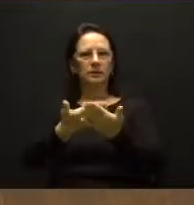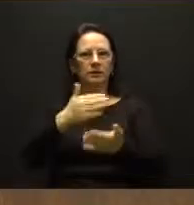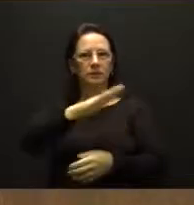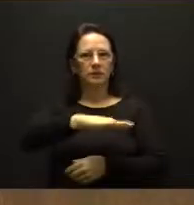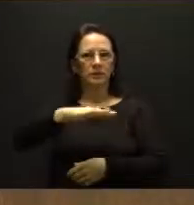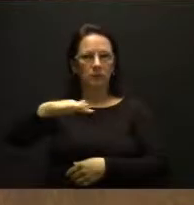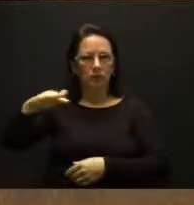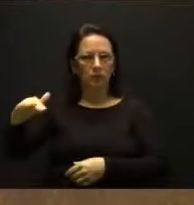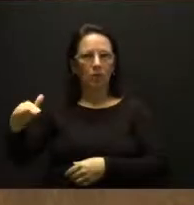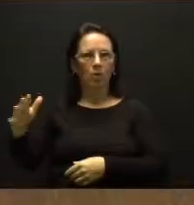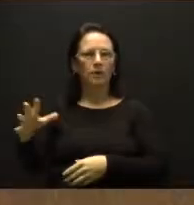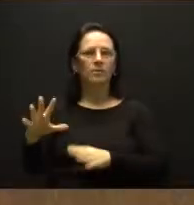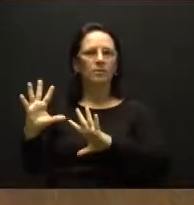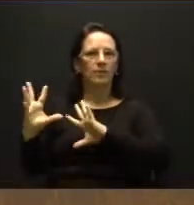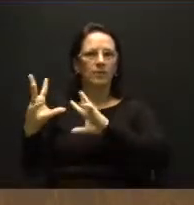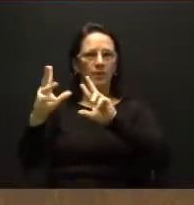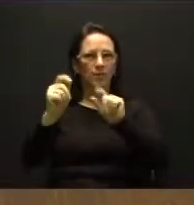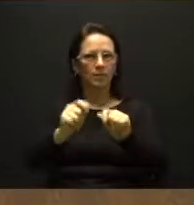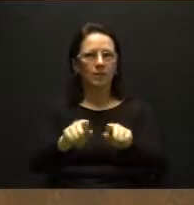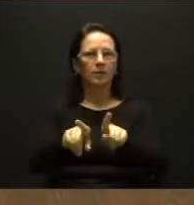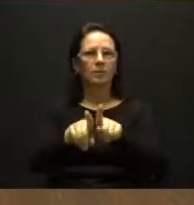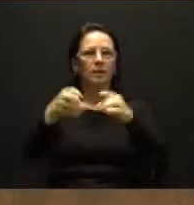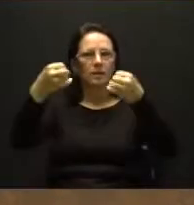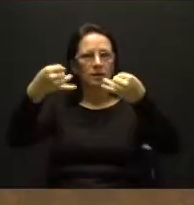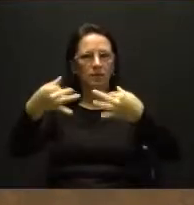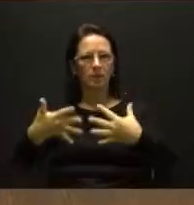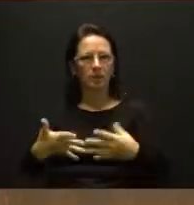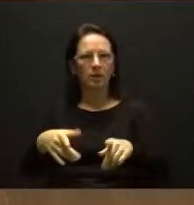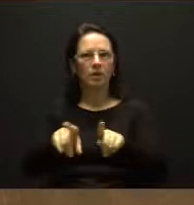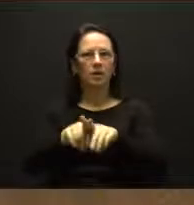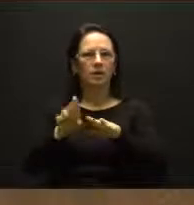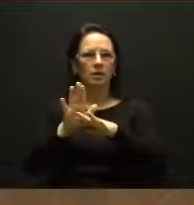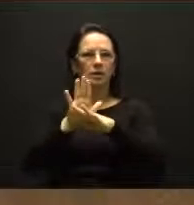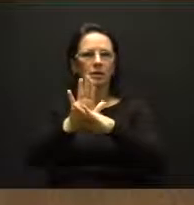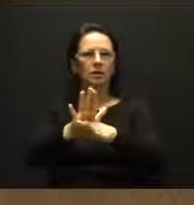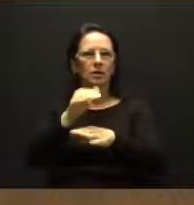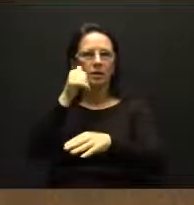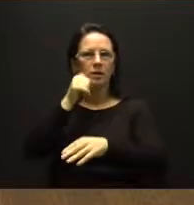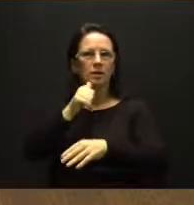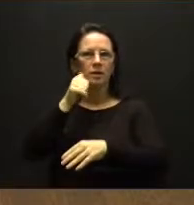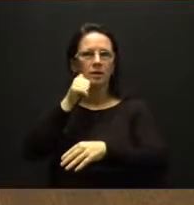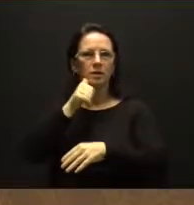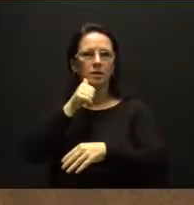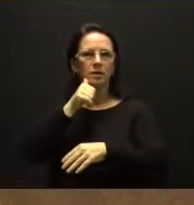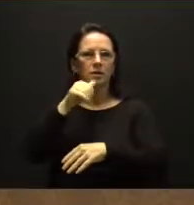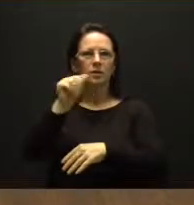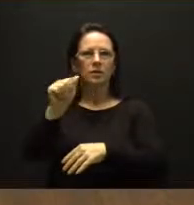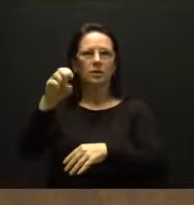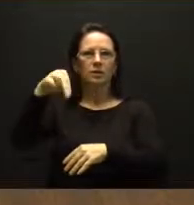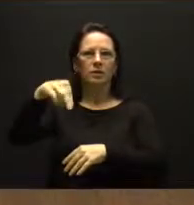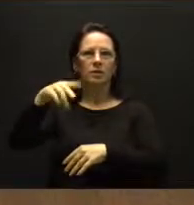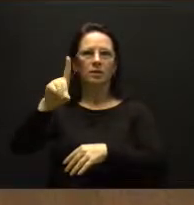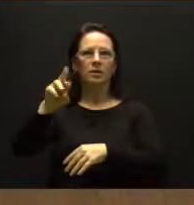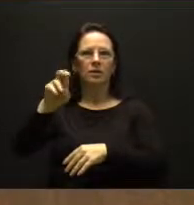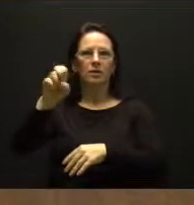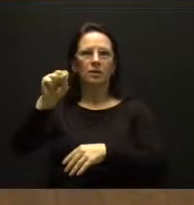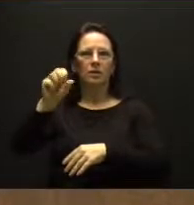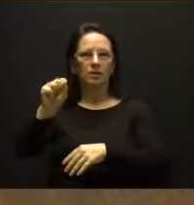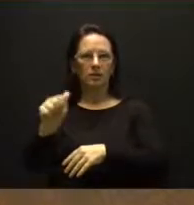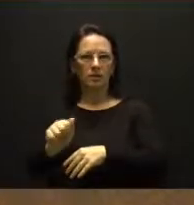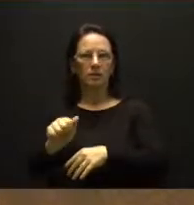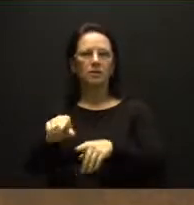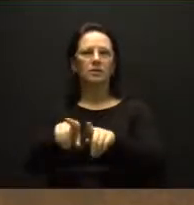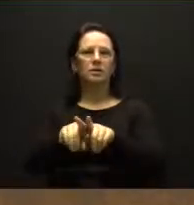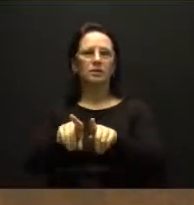para comparecer para esclarecimento dos fatos atende a senhora ana andreza tá amanhã às 15 horas no gabinete